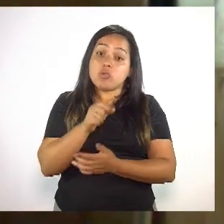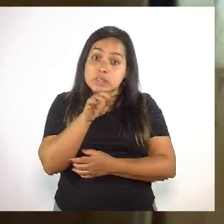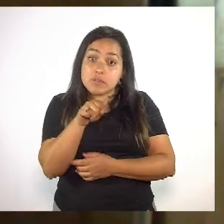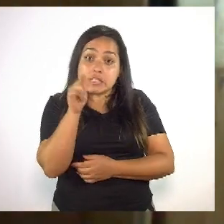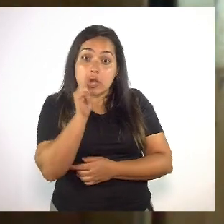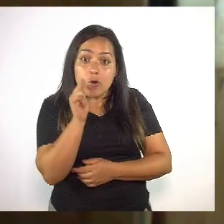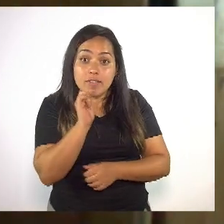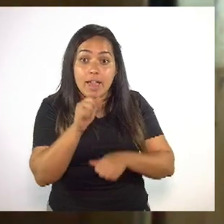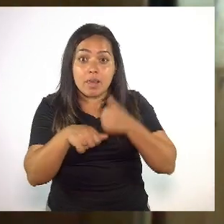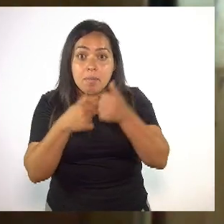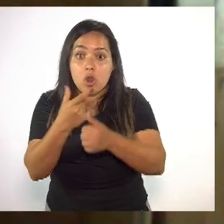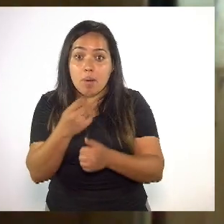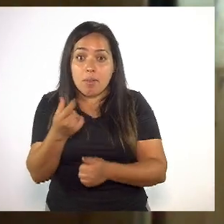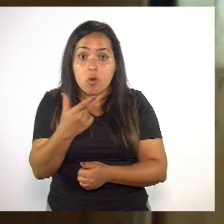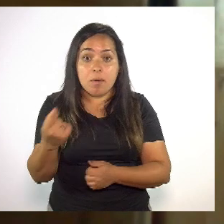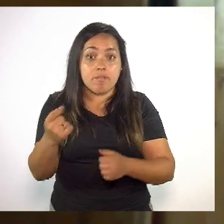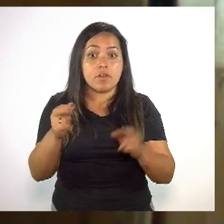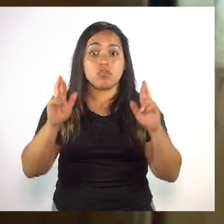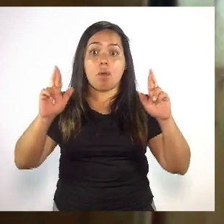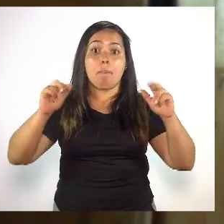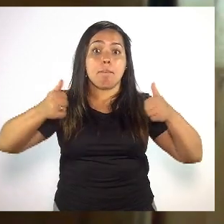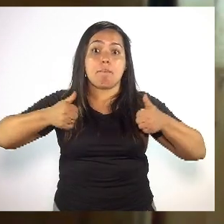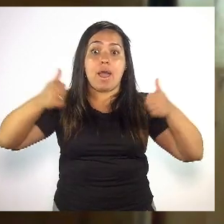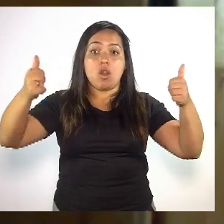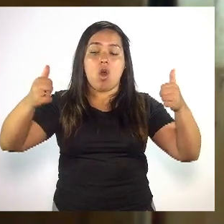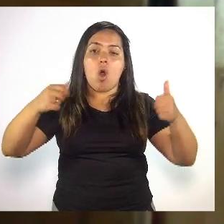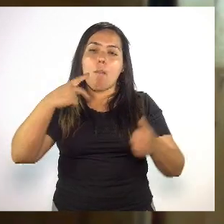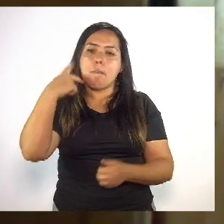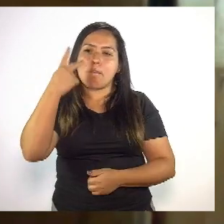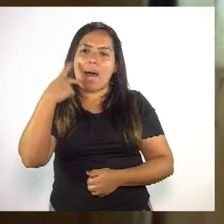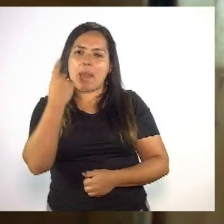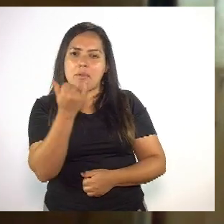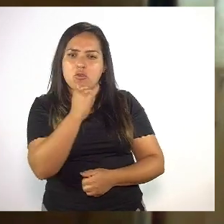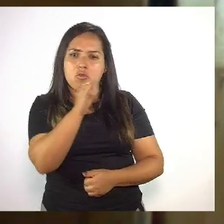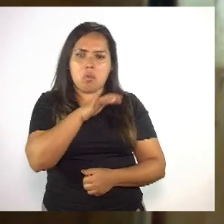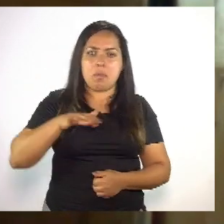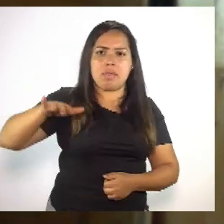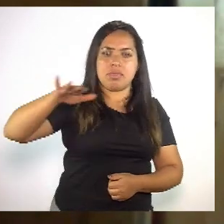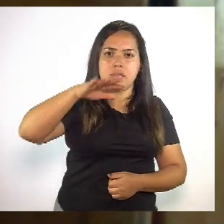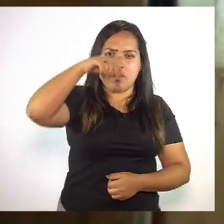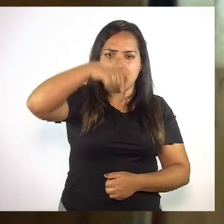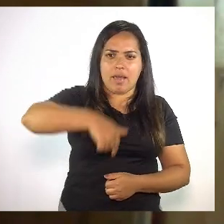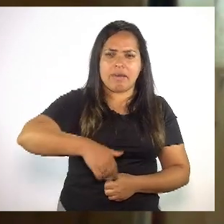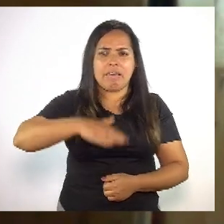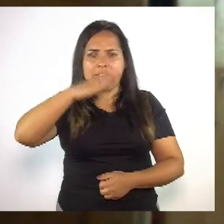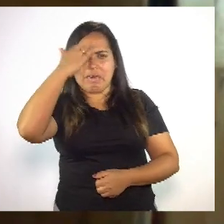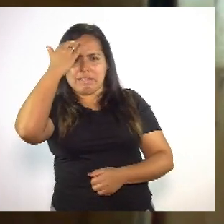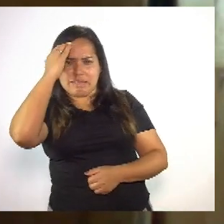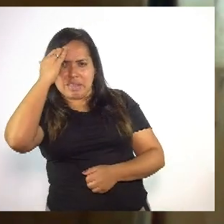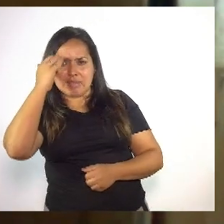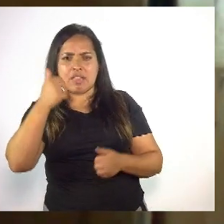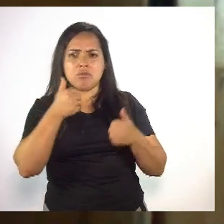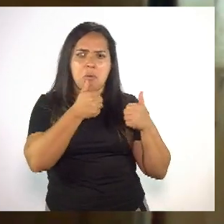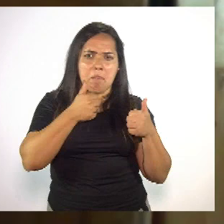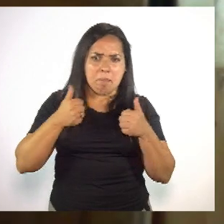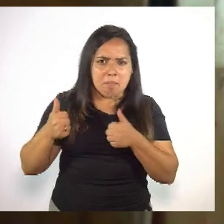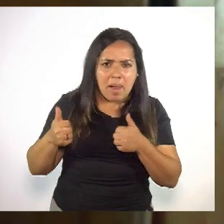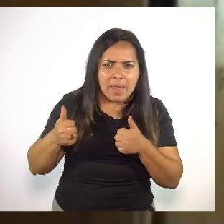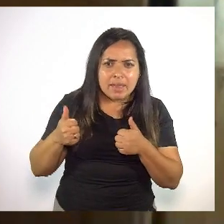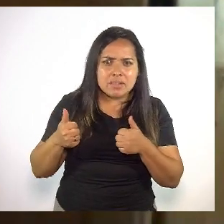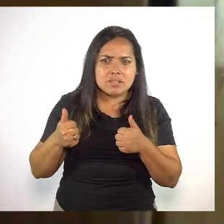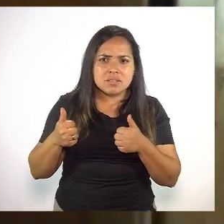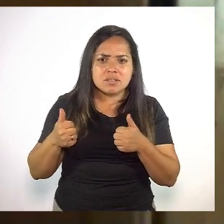2019. E dizer que o Parlamento Fluminense, na sua totalidade, vem entendendo em anos pretéritos essa questão,